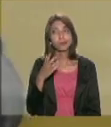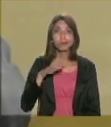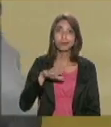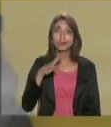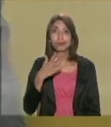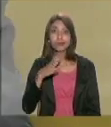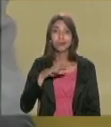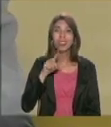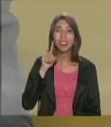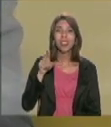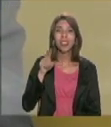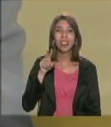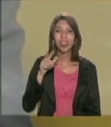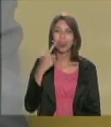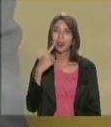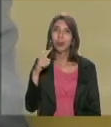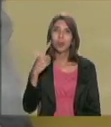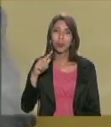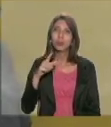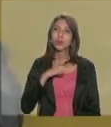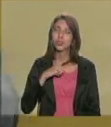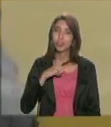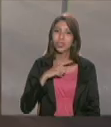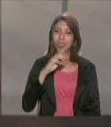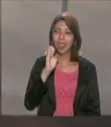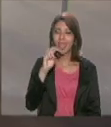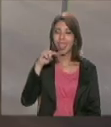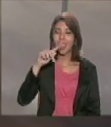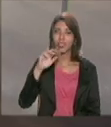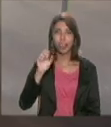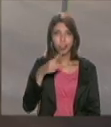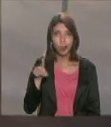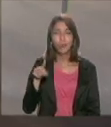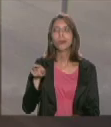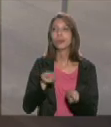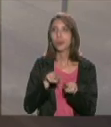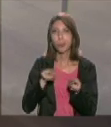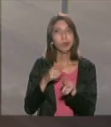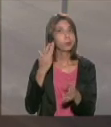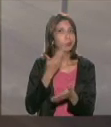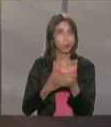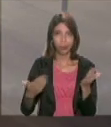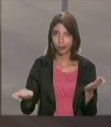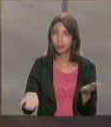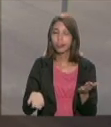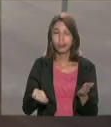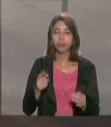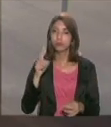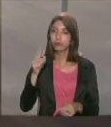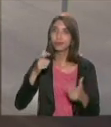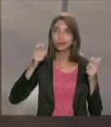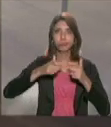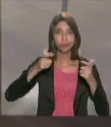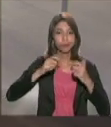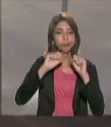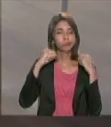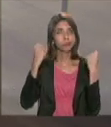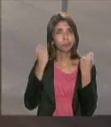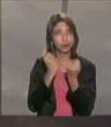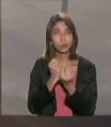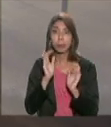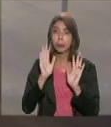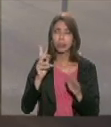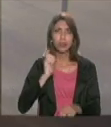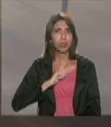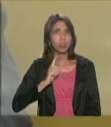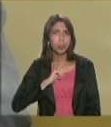adaptou lá. Engenhão? No Engenhão não, A eles ilha também tiraram do estado da ilha, porque ele também perdeu o